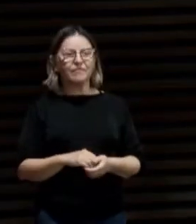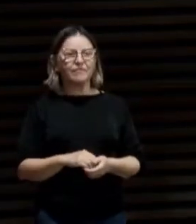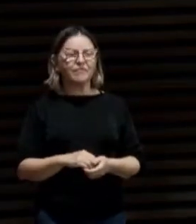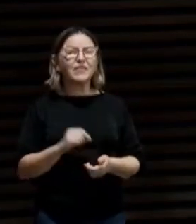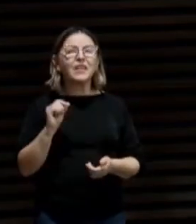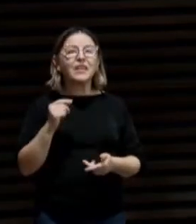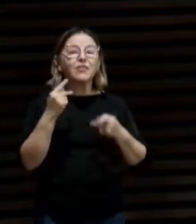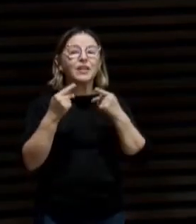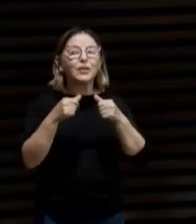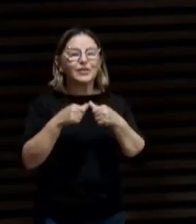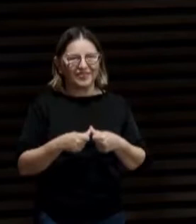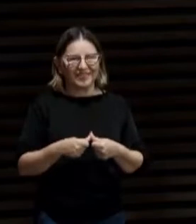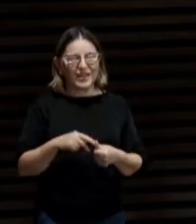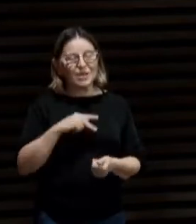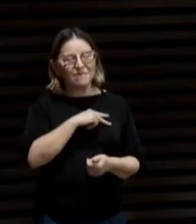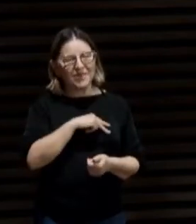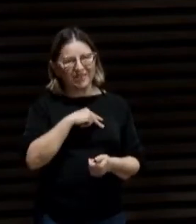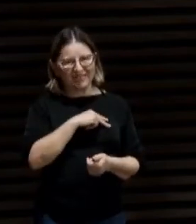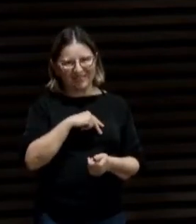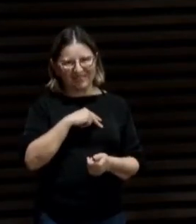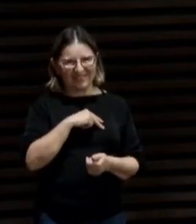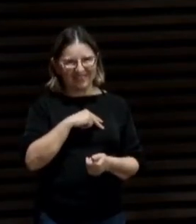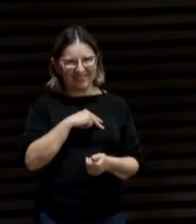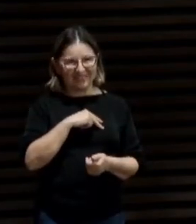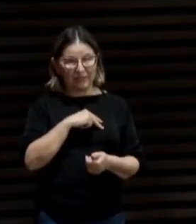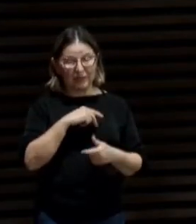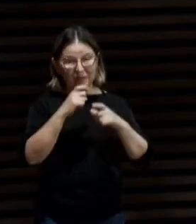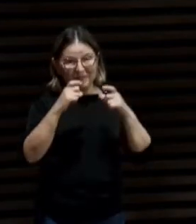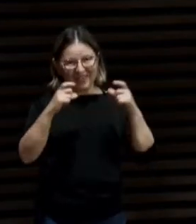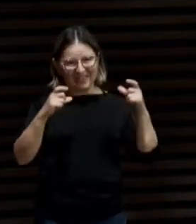aqui? O apóstolo Paulo, o maior